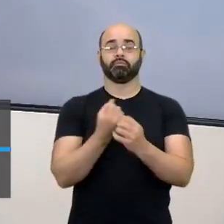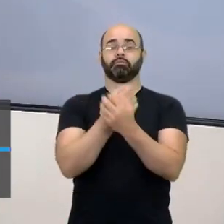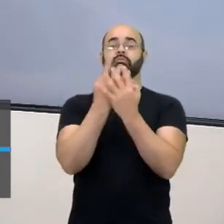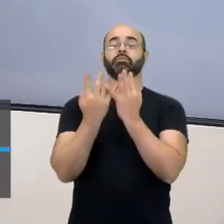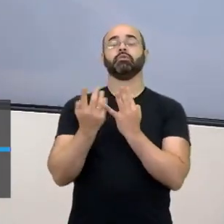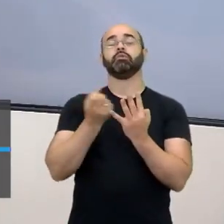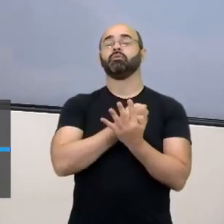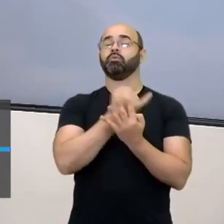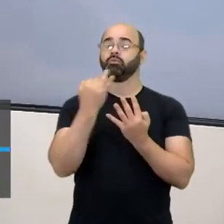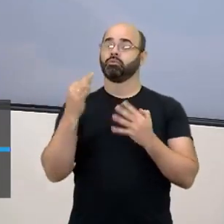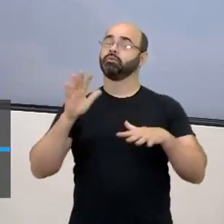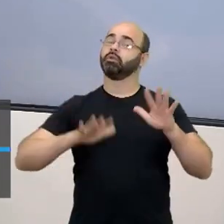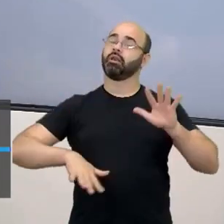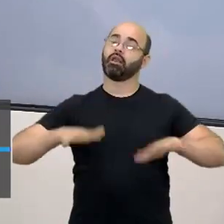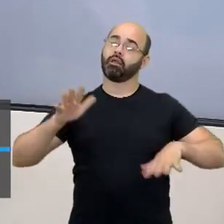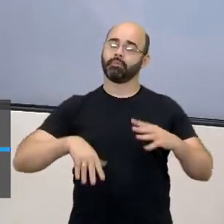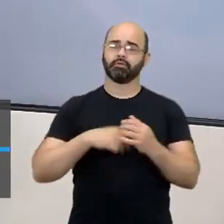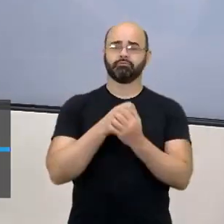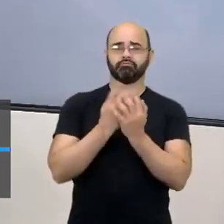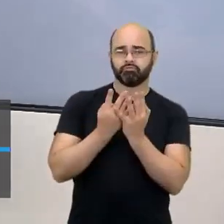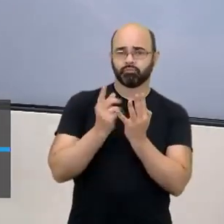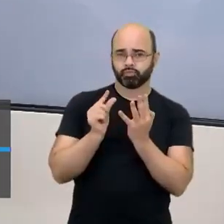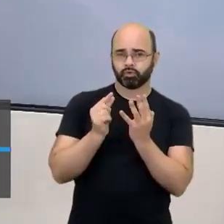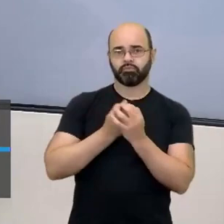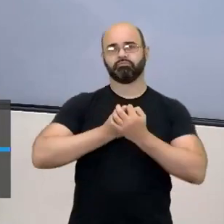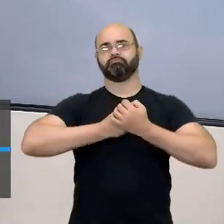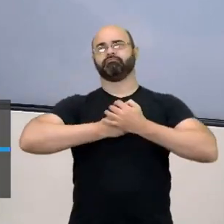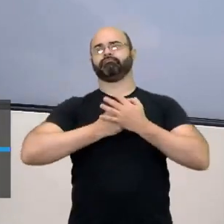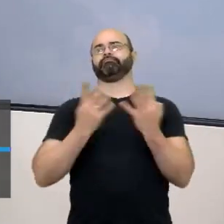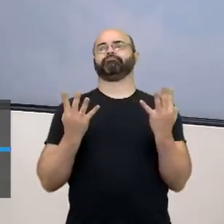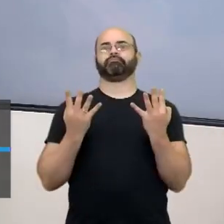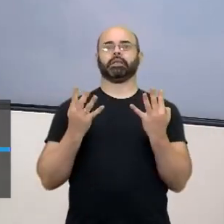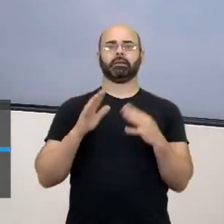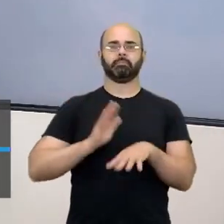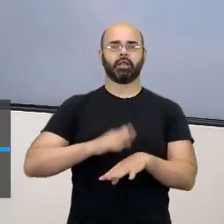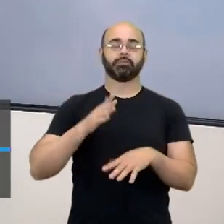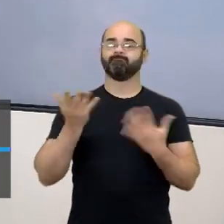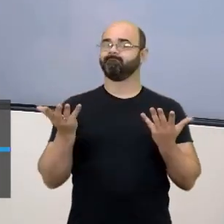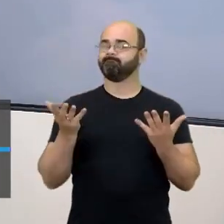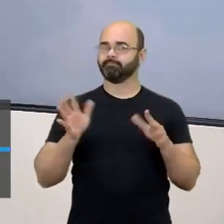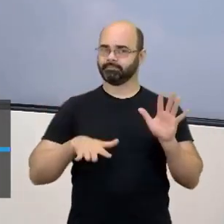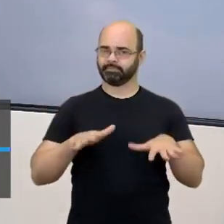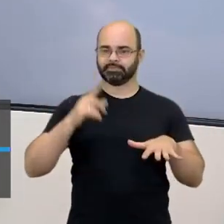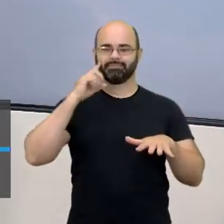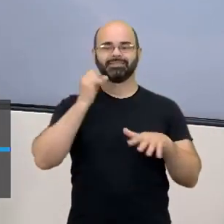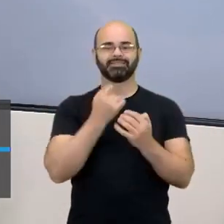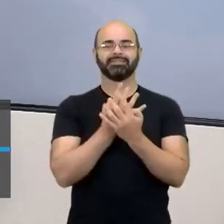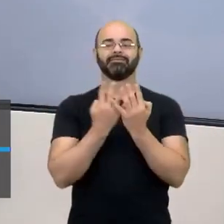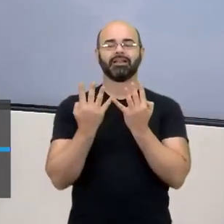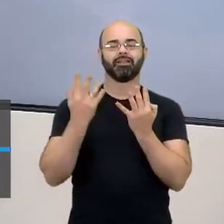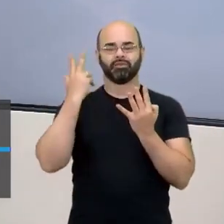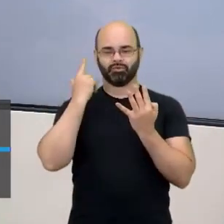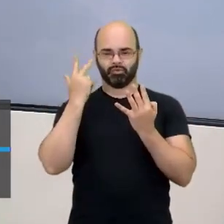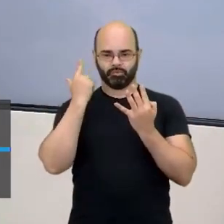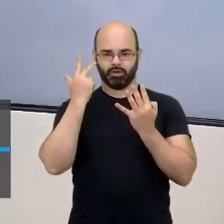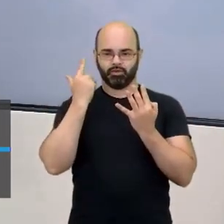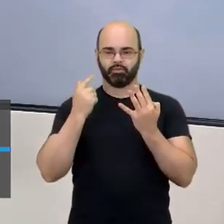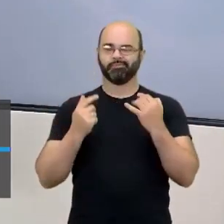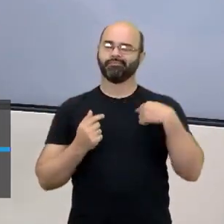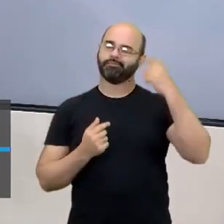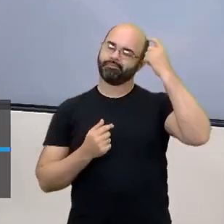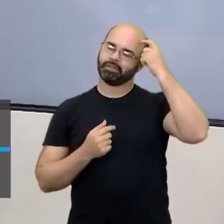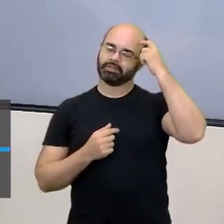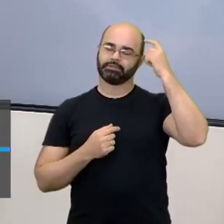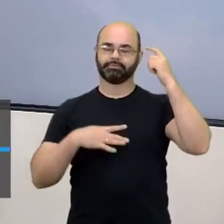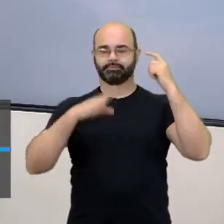precisa ser levada em consideração aí. Eu preciso saber quantas cartas tem no total. Então, quando eu falo aí de um baralho comum, a gente vai colocar